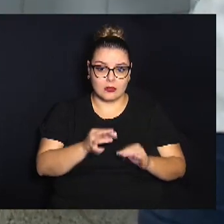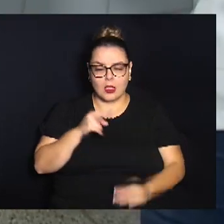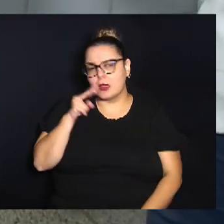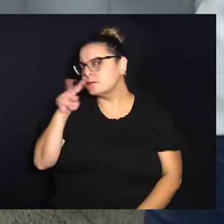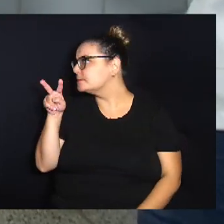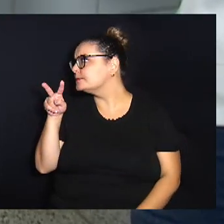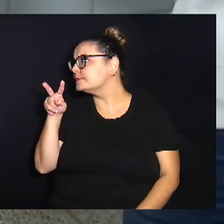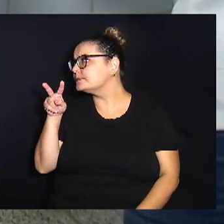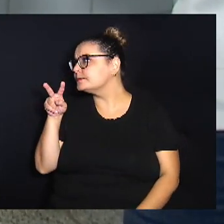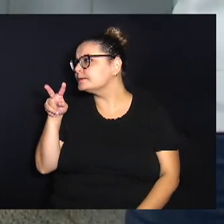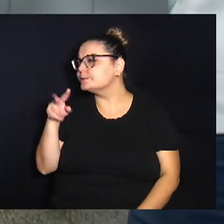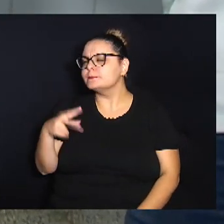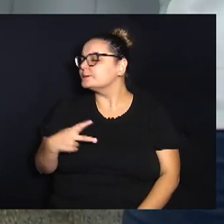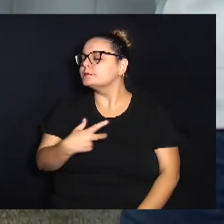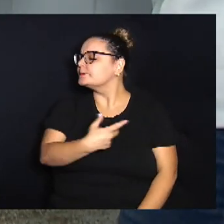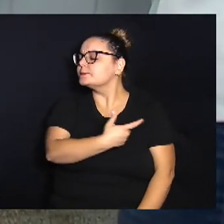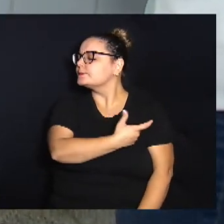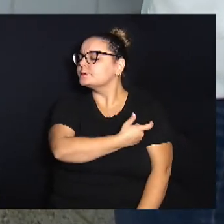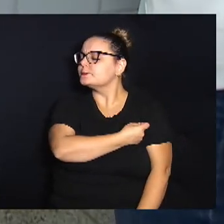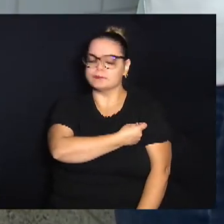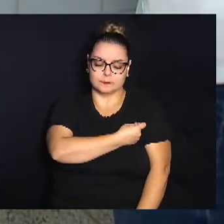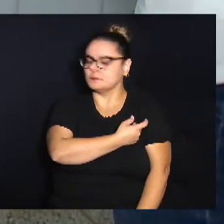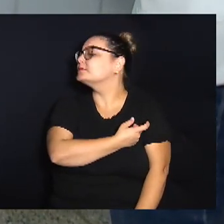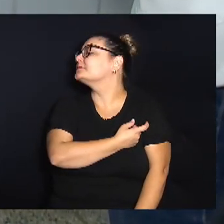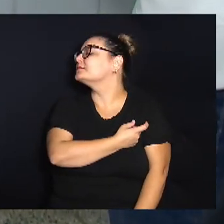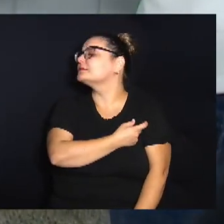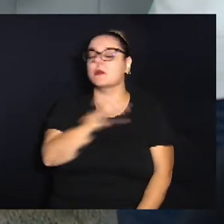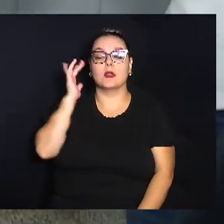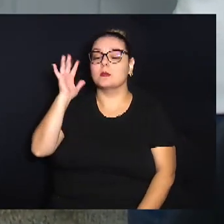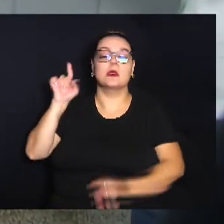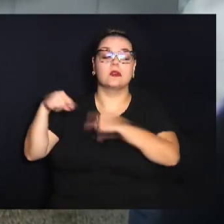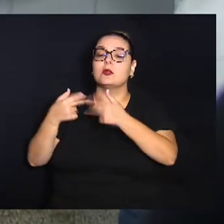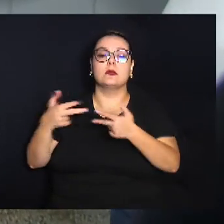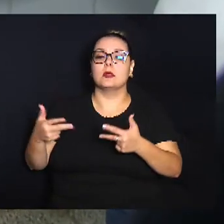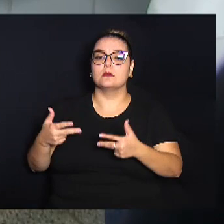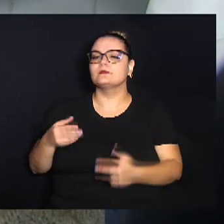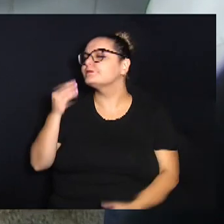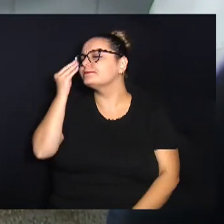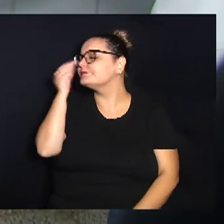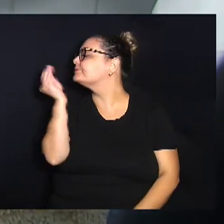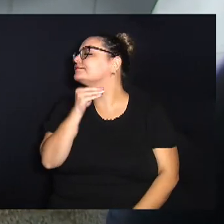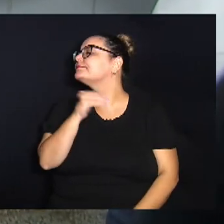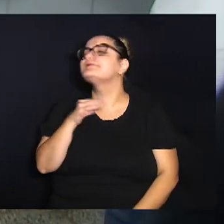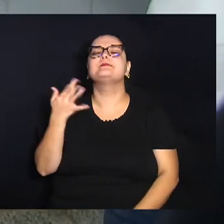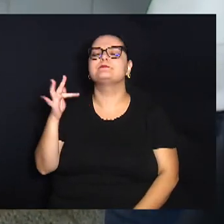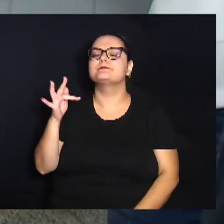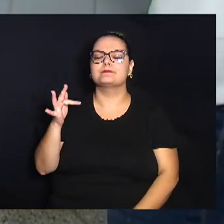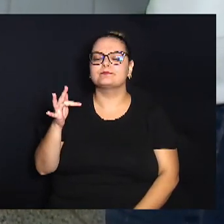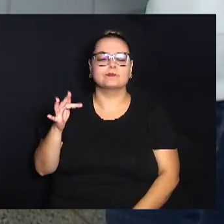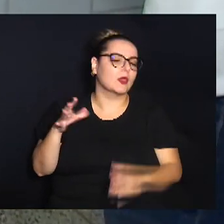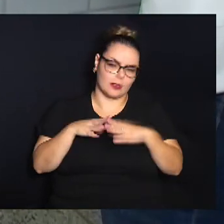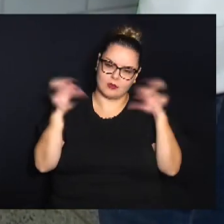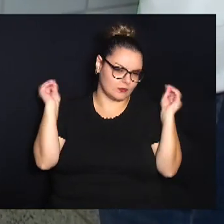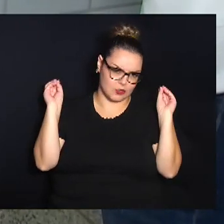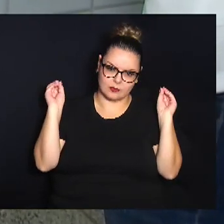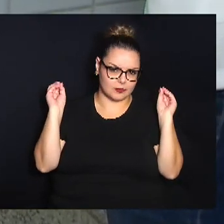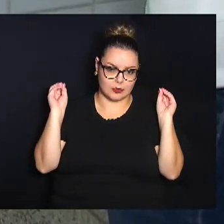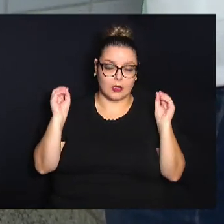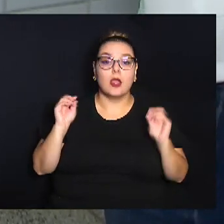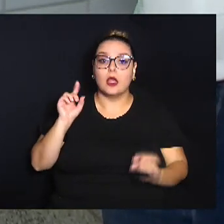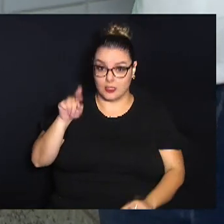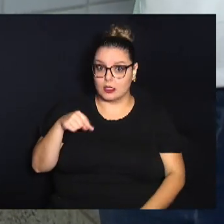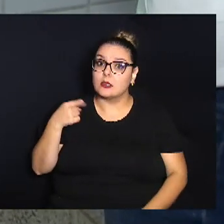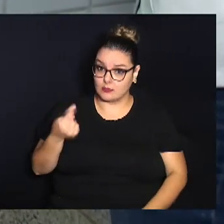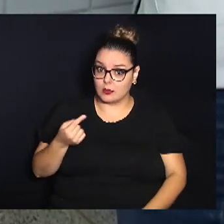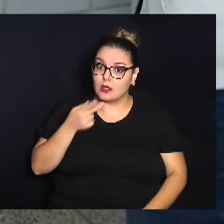lado e não ficar vendo a vacina, pensar em outra coisa e ignorar a dor. Aí passa. Aí eu